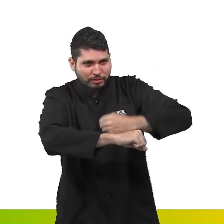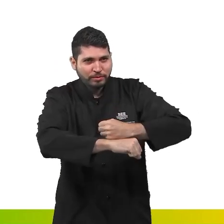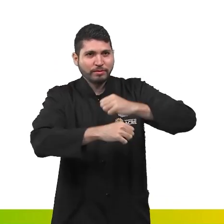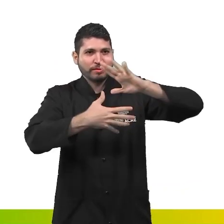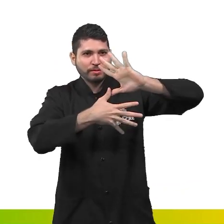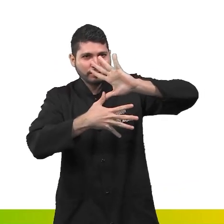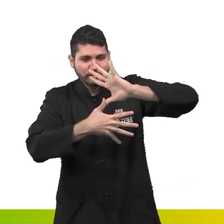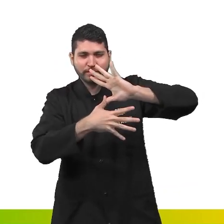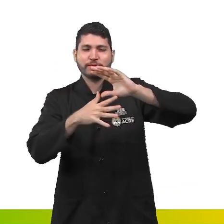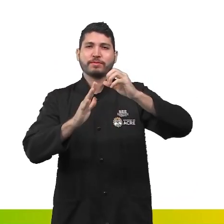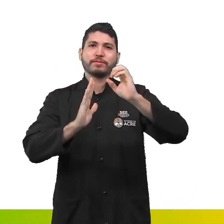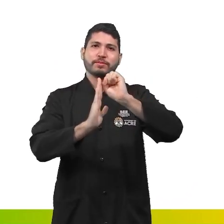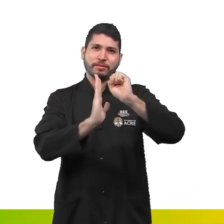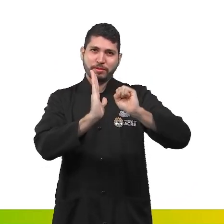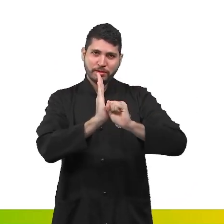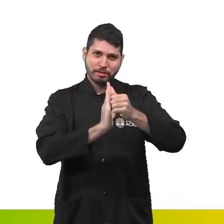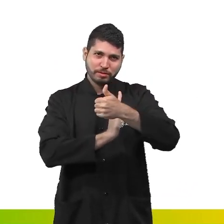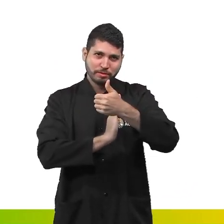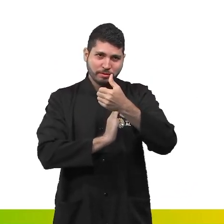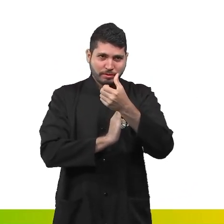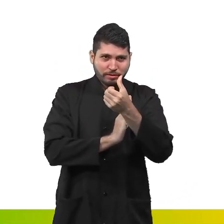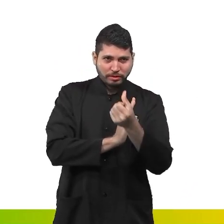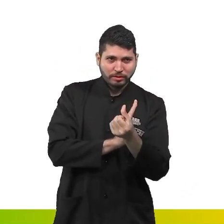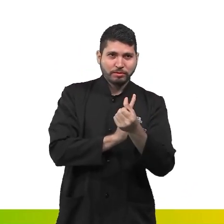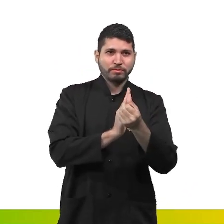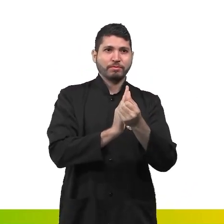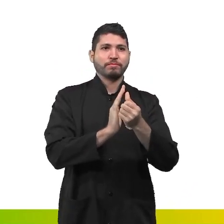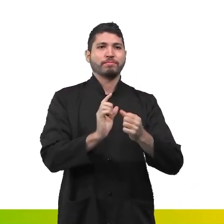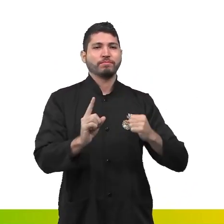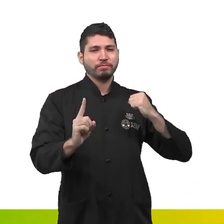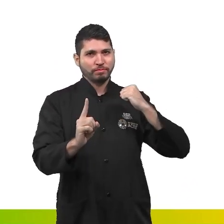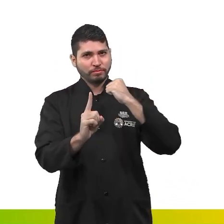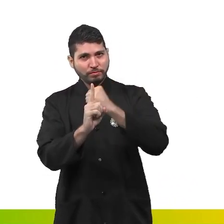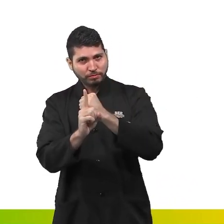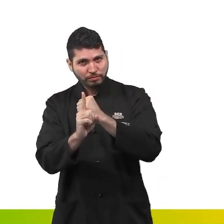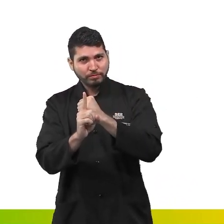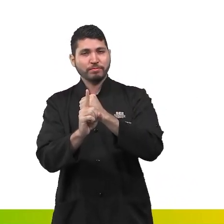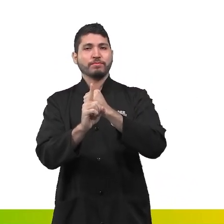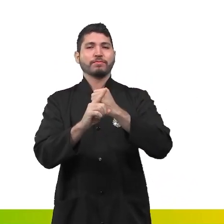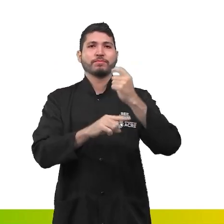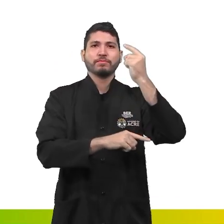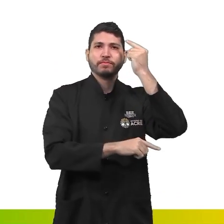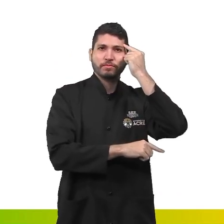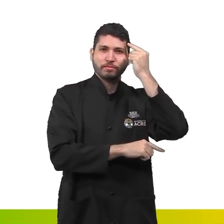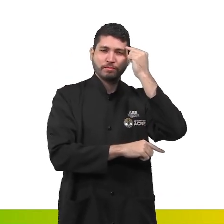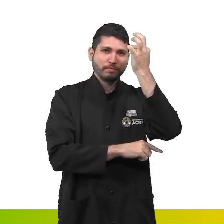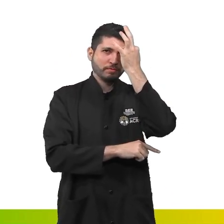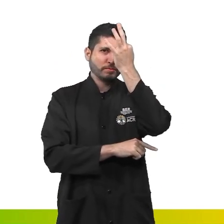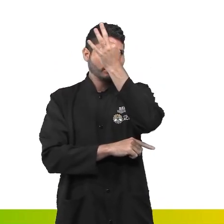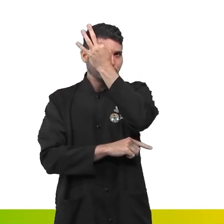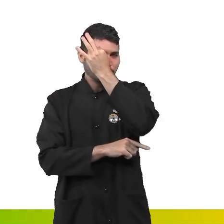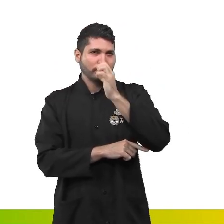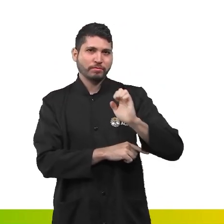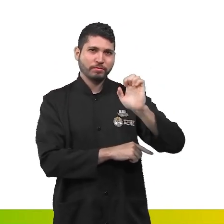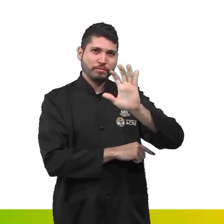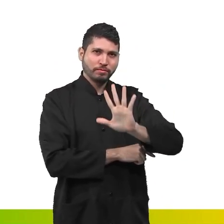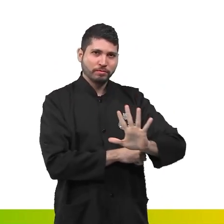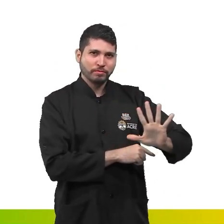no século XVI tiveram um impacto significativo no pensamento filosófico